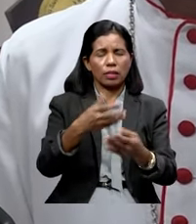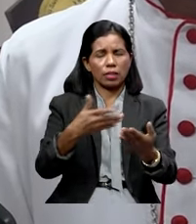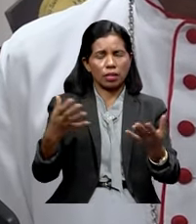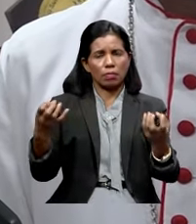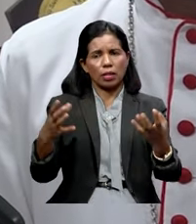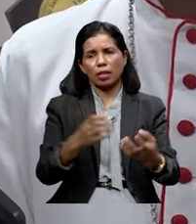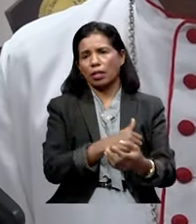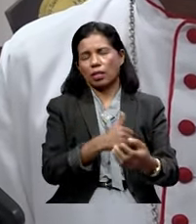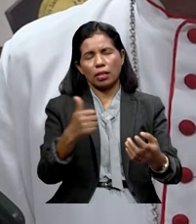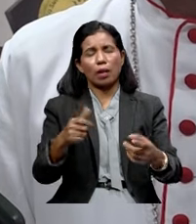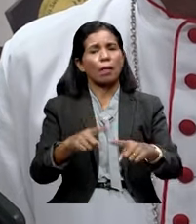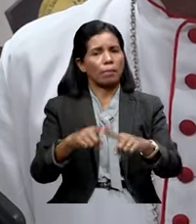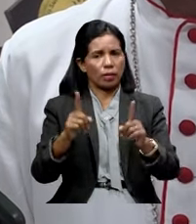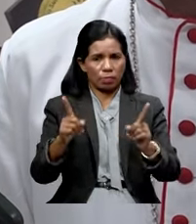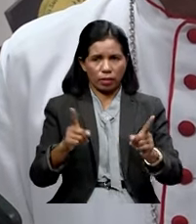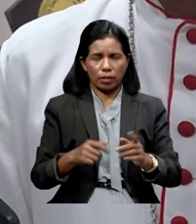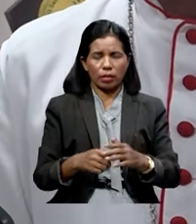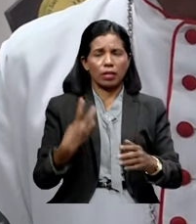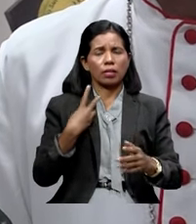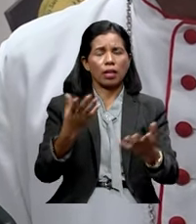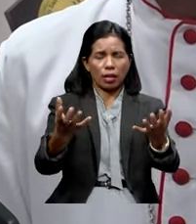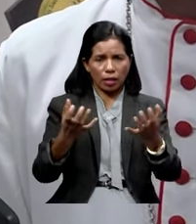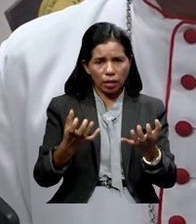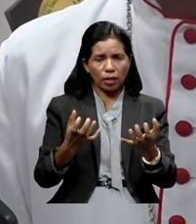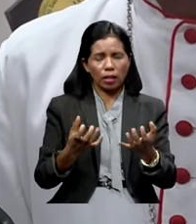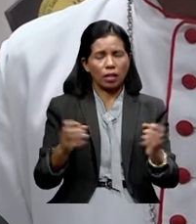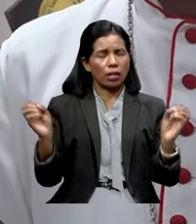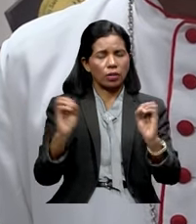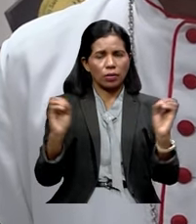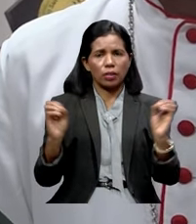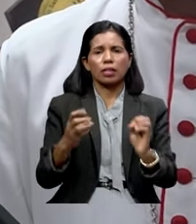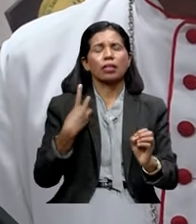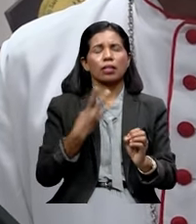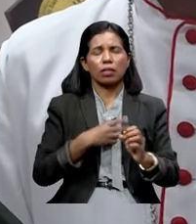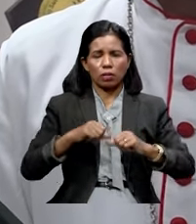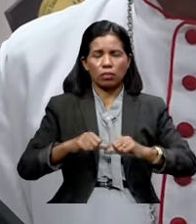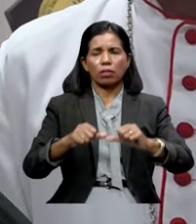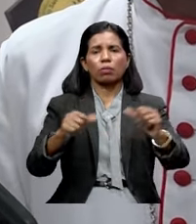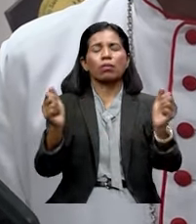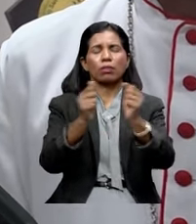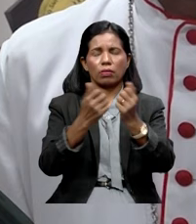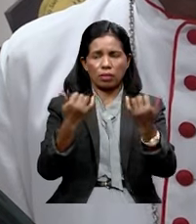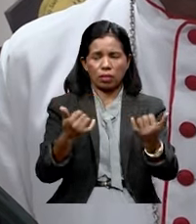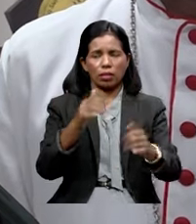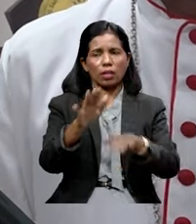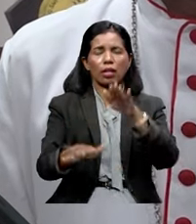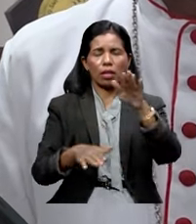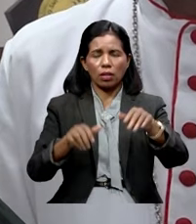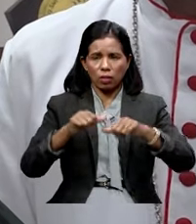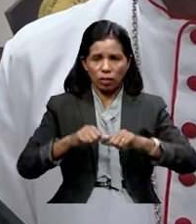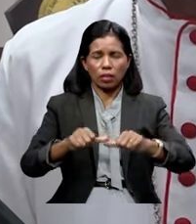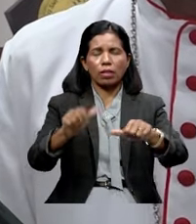de um dia mas vê a cara cola coi ita lá oida né tenha passo